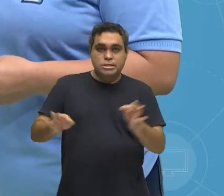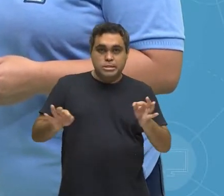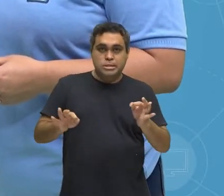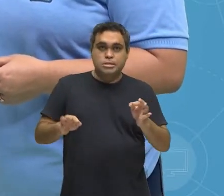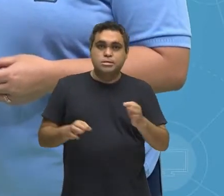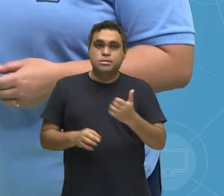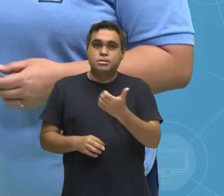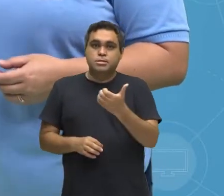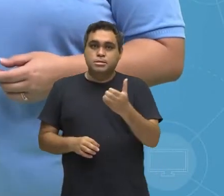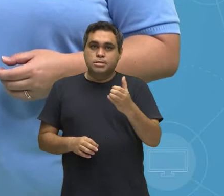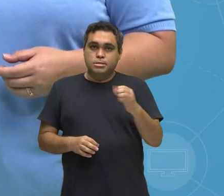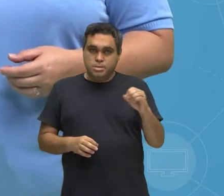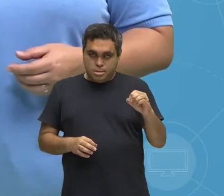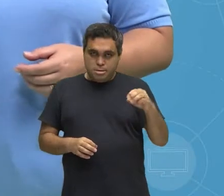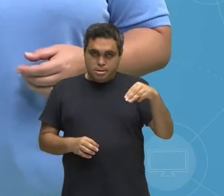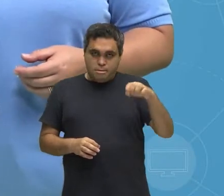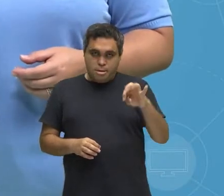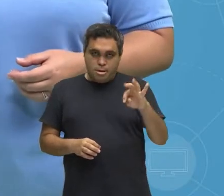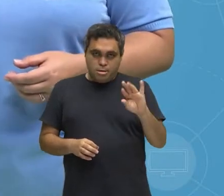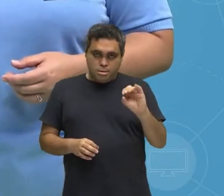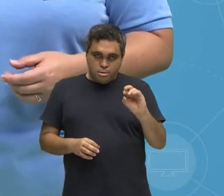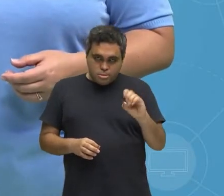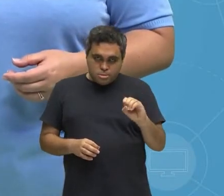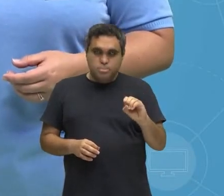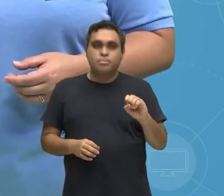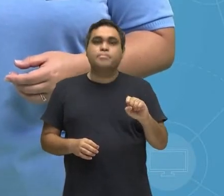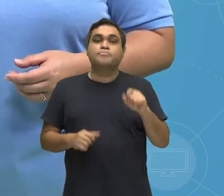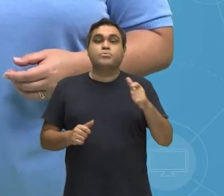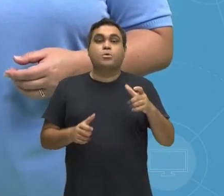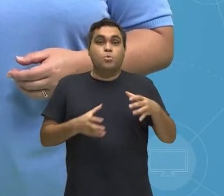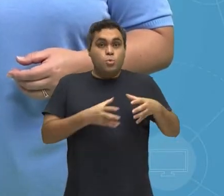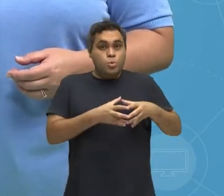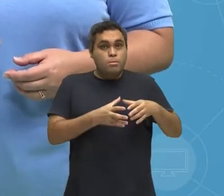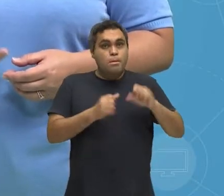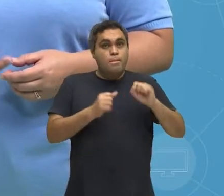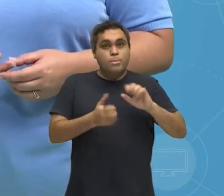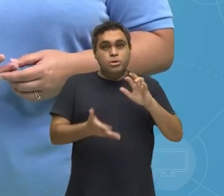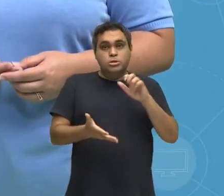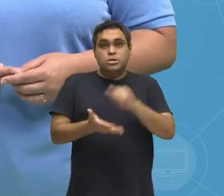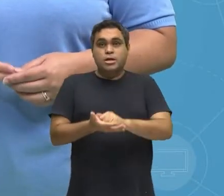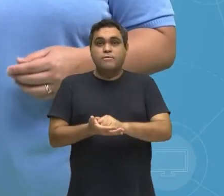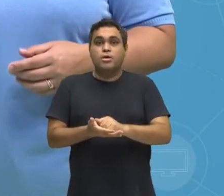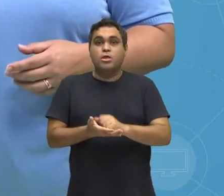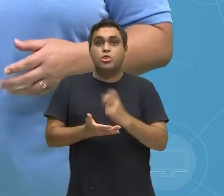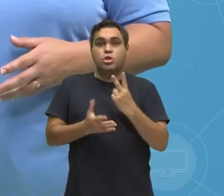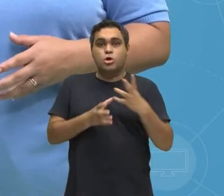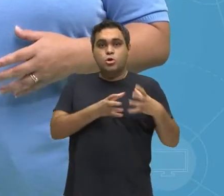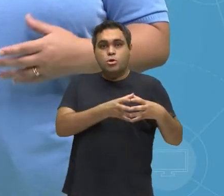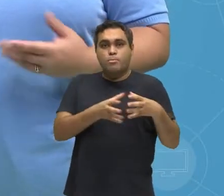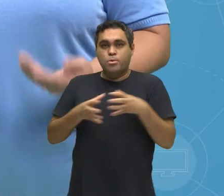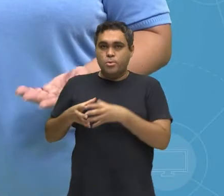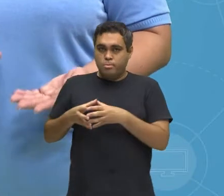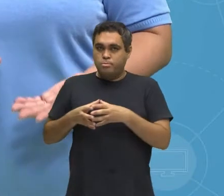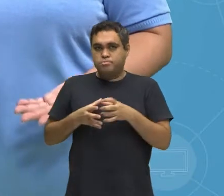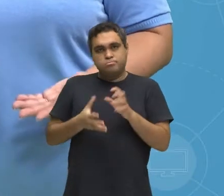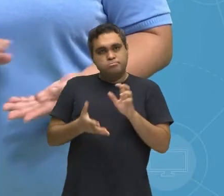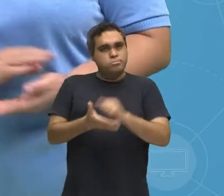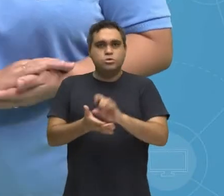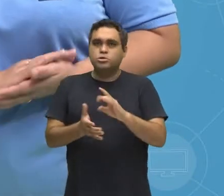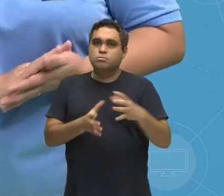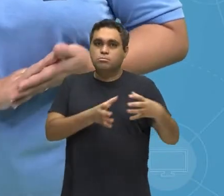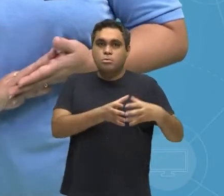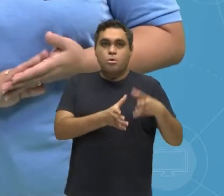delegação, ou seja, cada tribo indígena, ela pode inscrever no máximo 2 equipes, uma masculina e uma